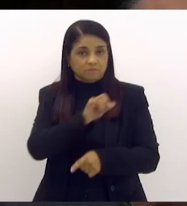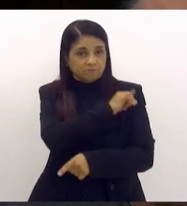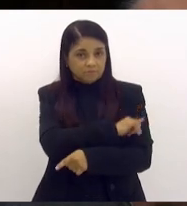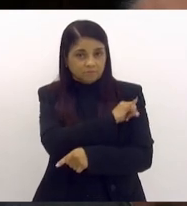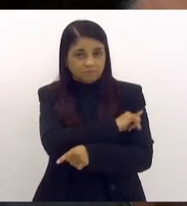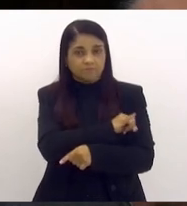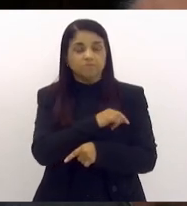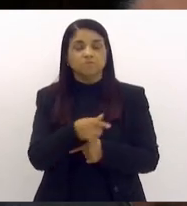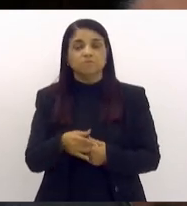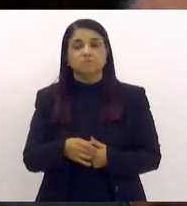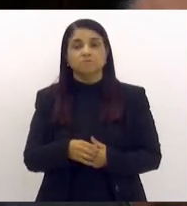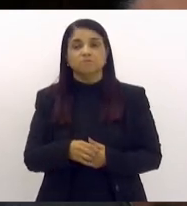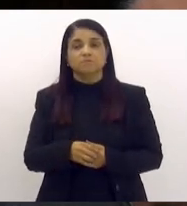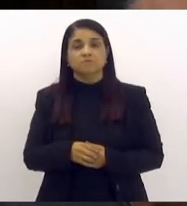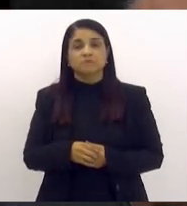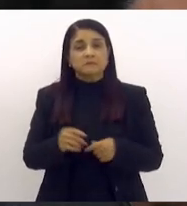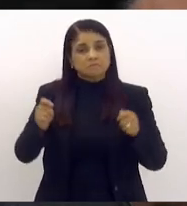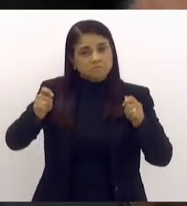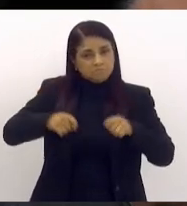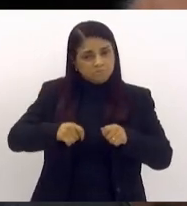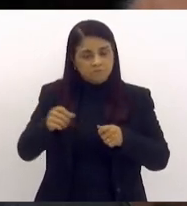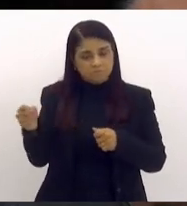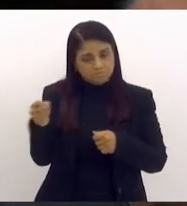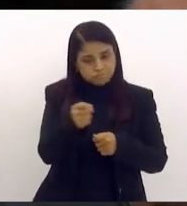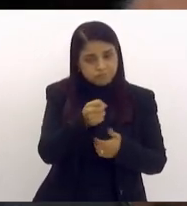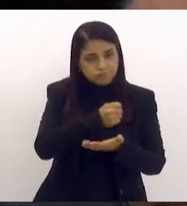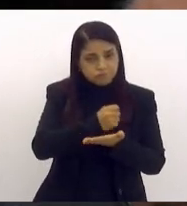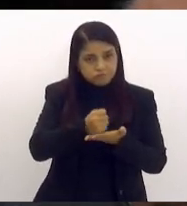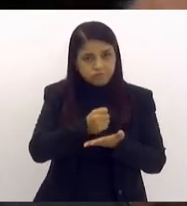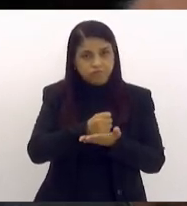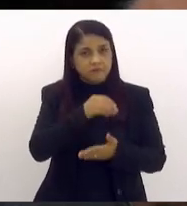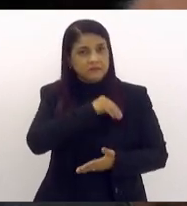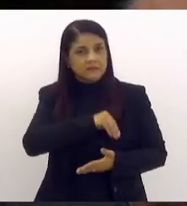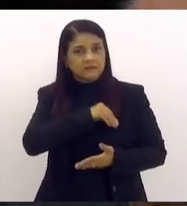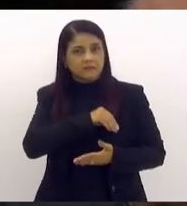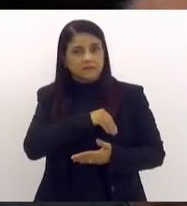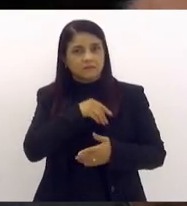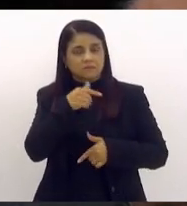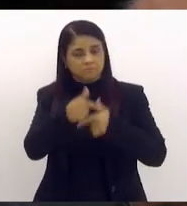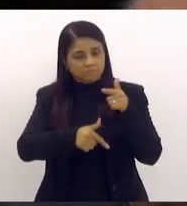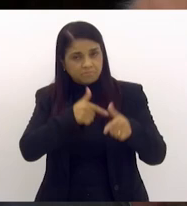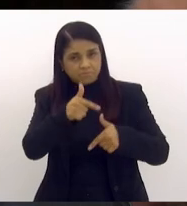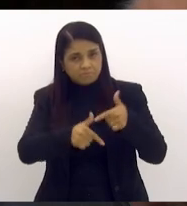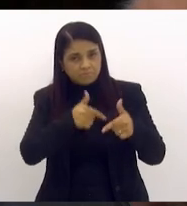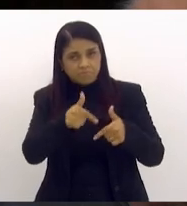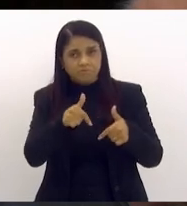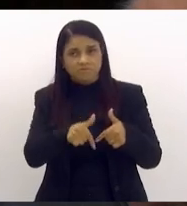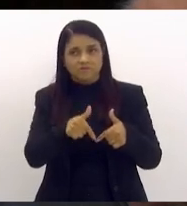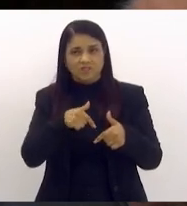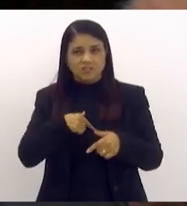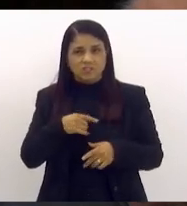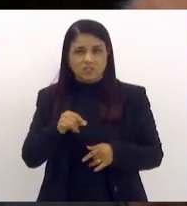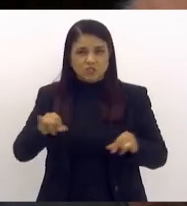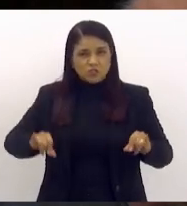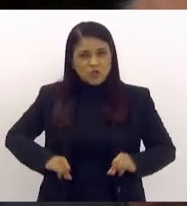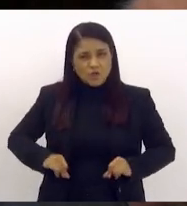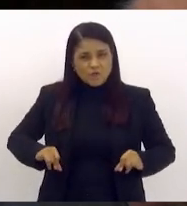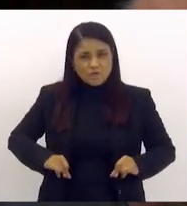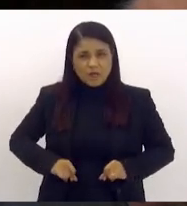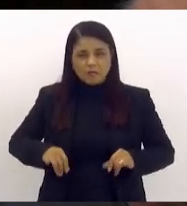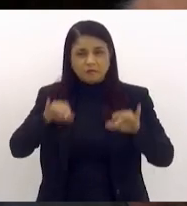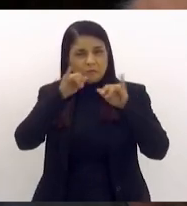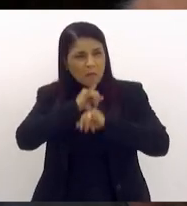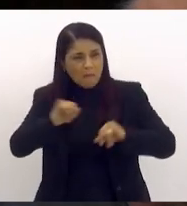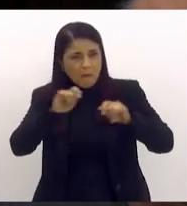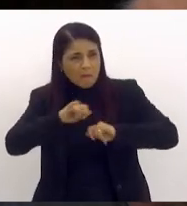precisa ser feito no Rio de Janeiro a fim de que a gente possa gerar emprego e renda nós não podemos ficar Como o patinho feio da Federação sofrendo virando noticiário